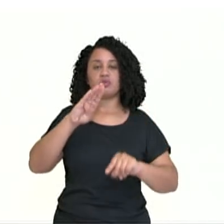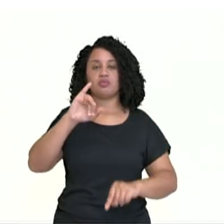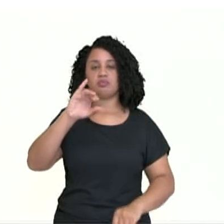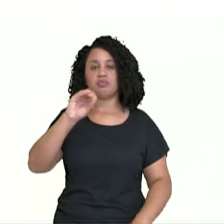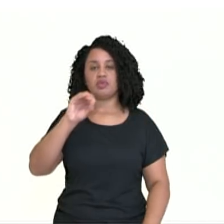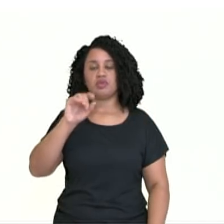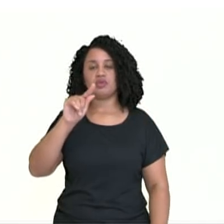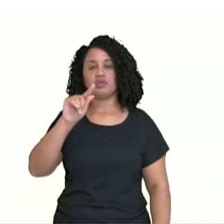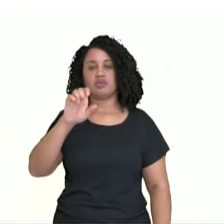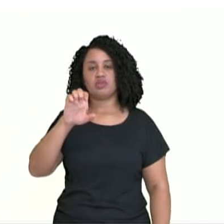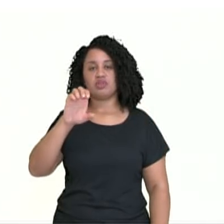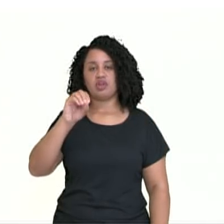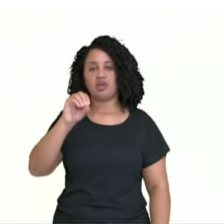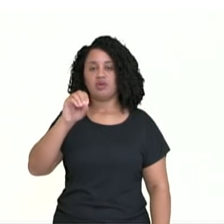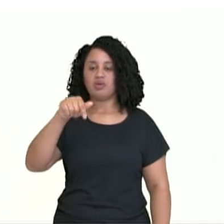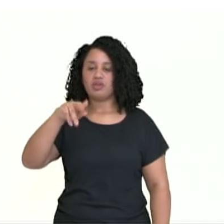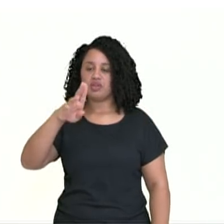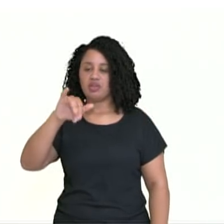Por que